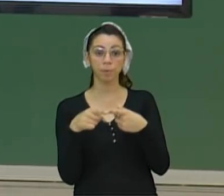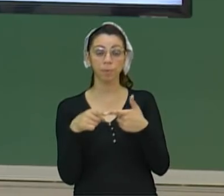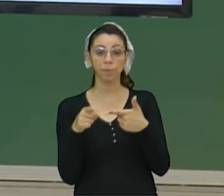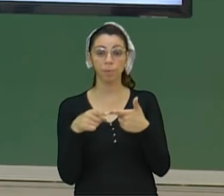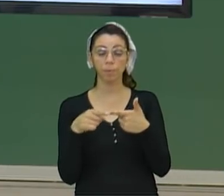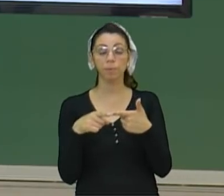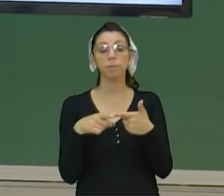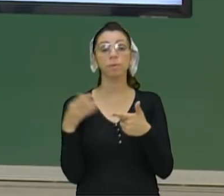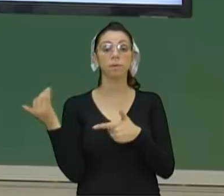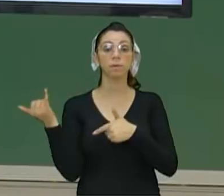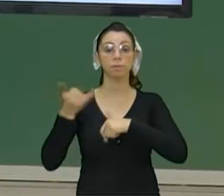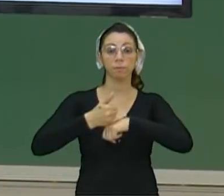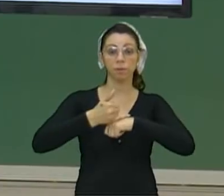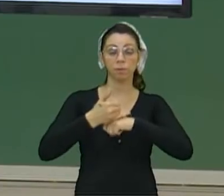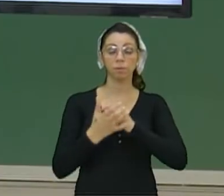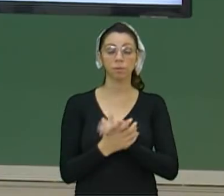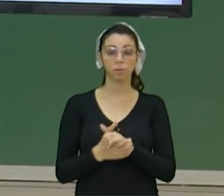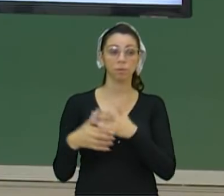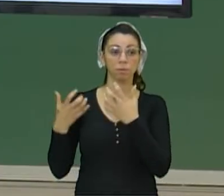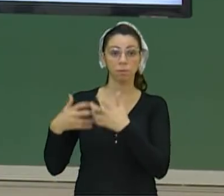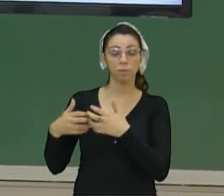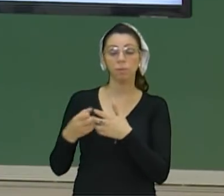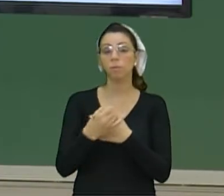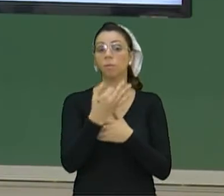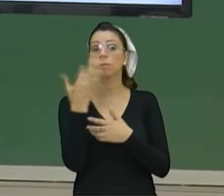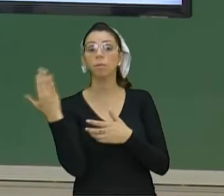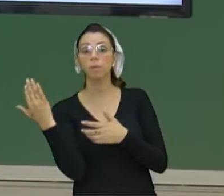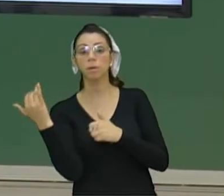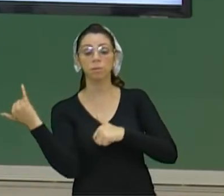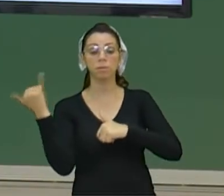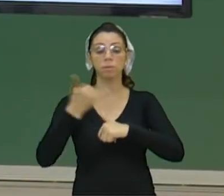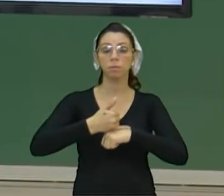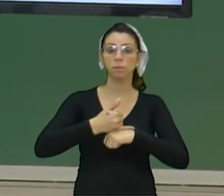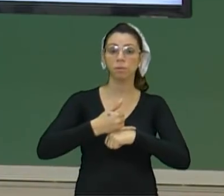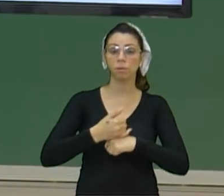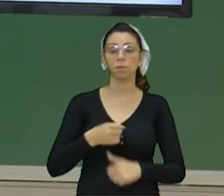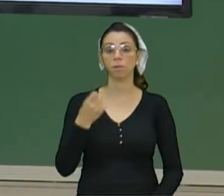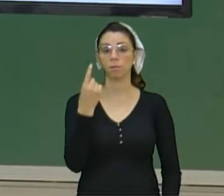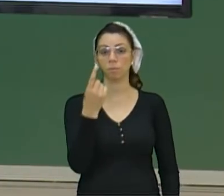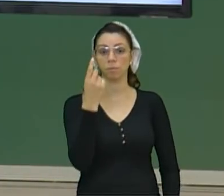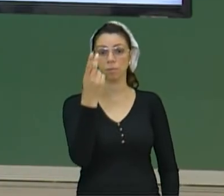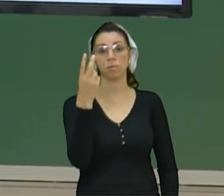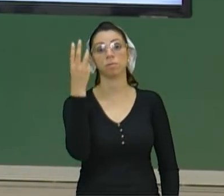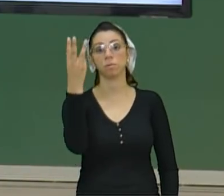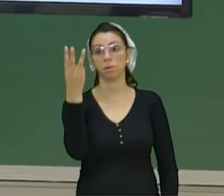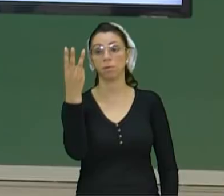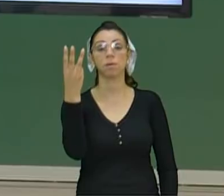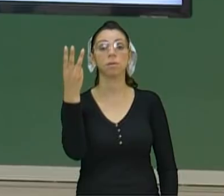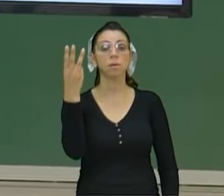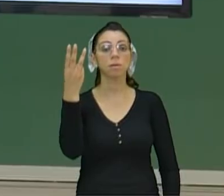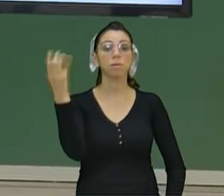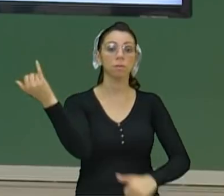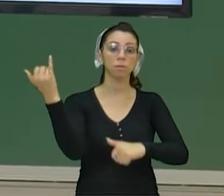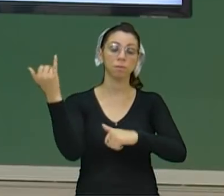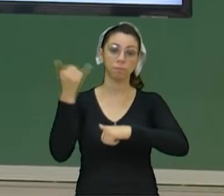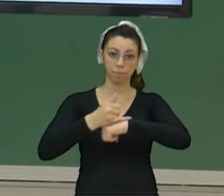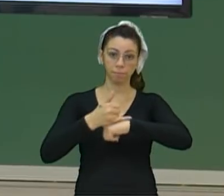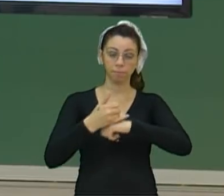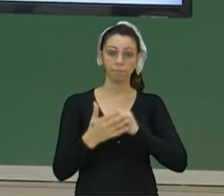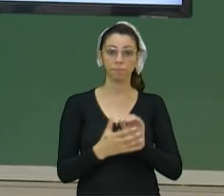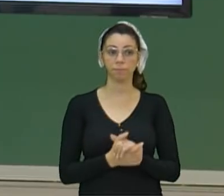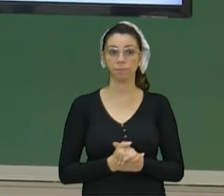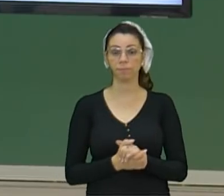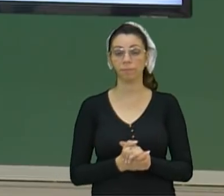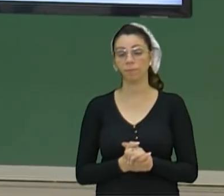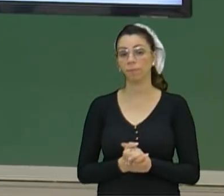Então, é o mesmo raciocínio. Quantos de ferro que eu tenho aqui? 1, 2, 3. Então, eu tenho 3 parafusos de ferros dentre ali